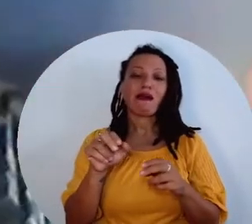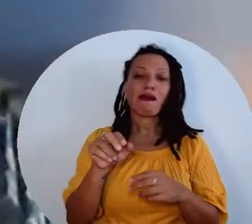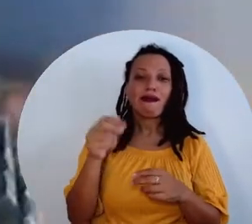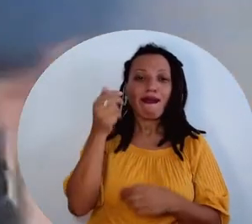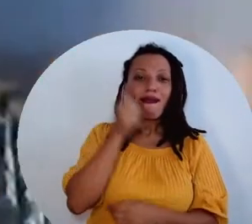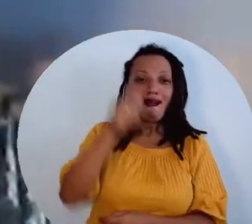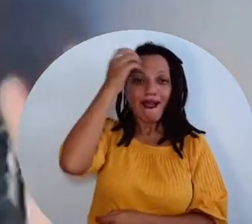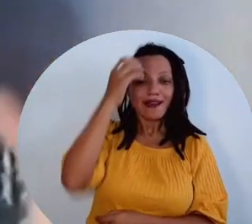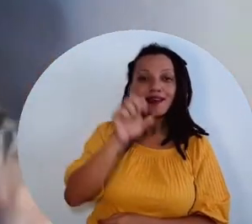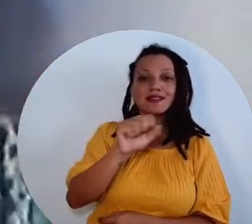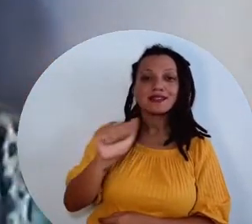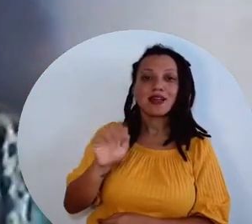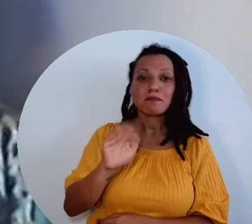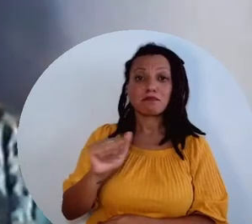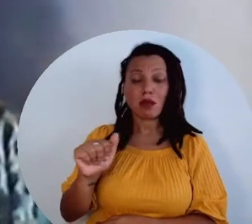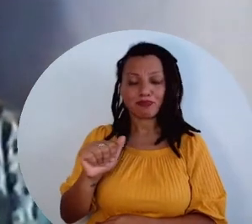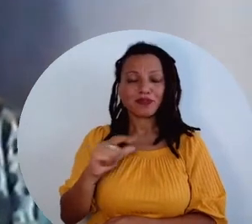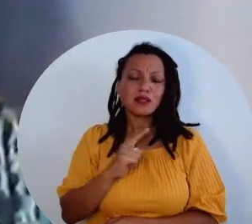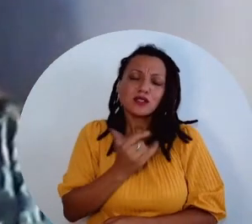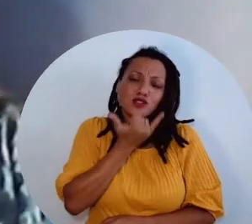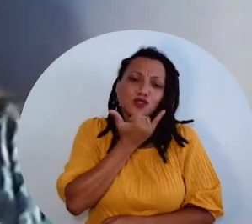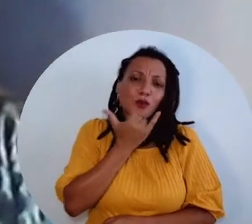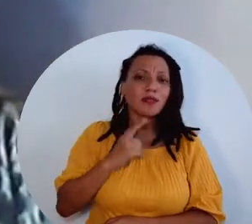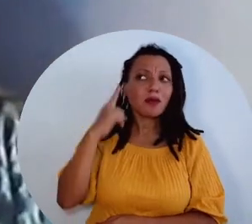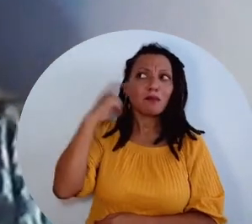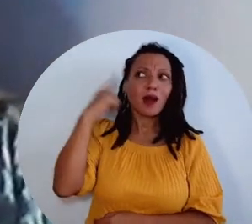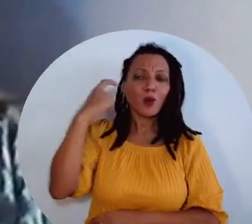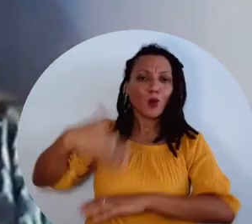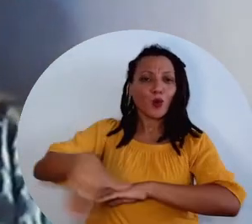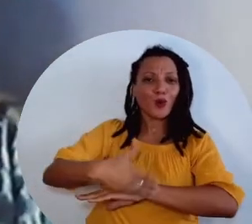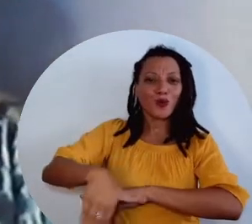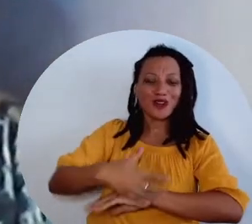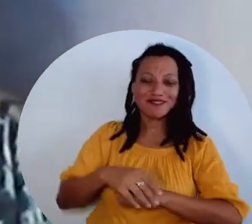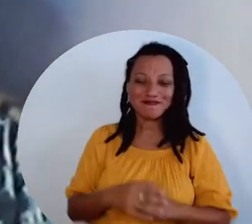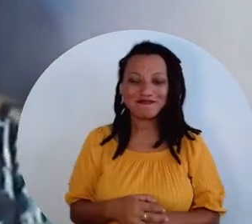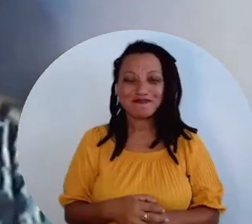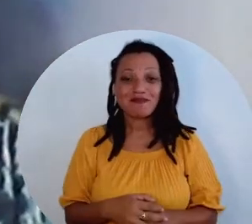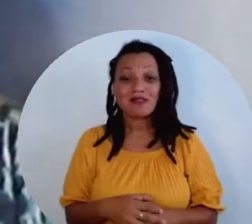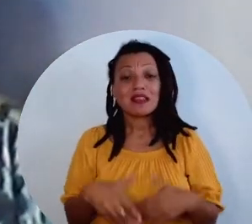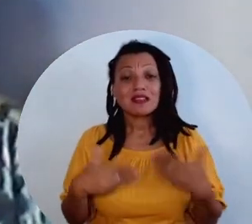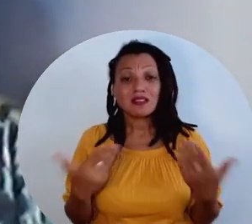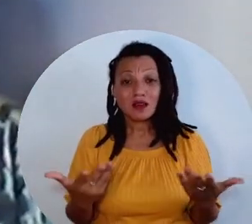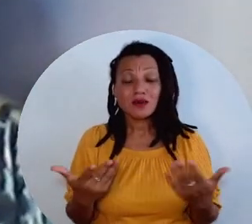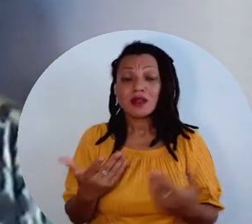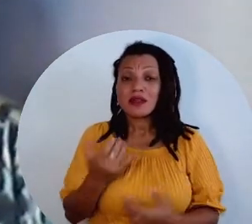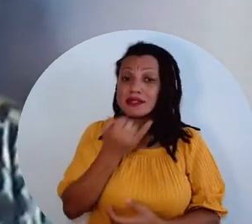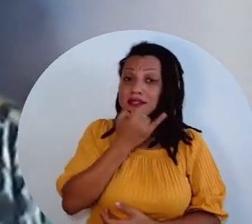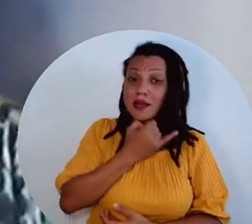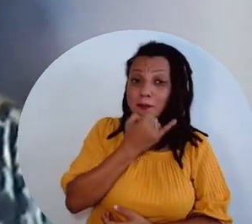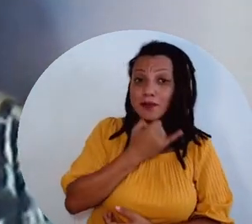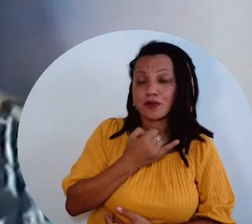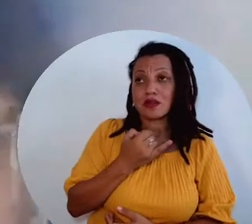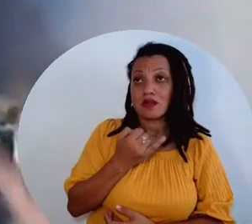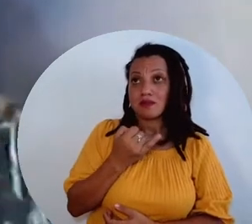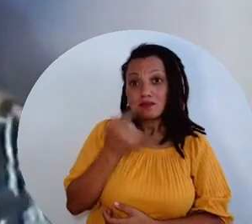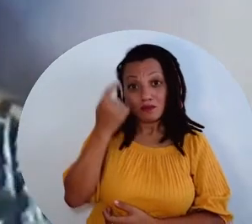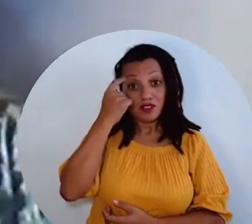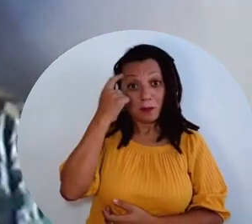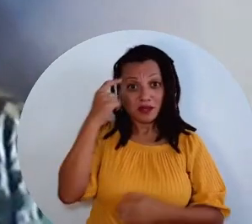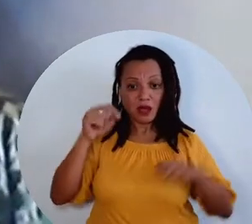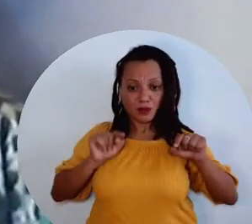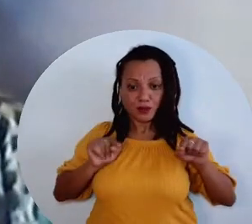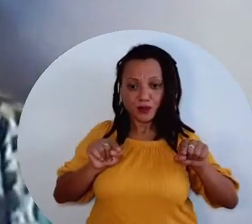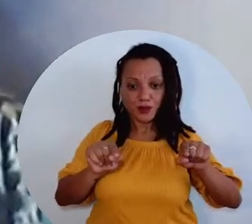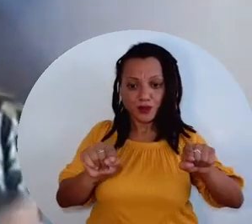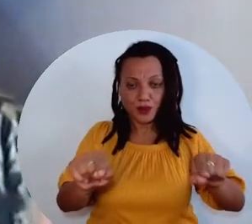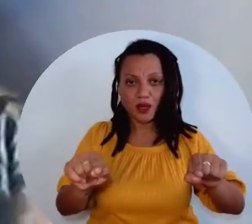rua, a gente foi mal, mas é assim. E a gente pode saber, dentro dessa construção